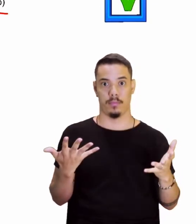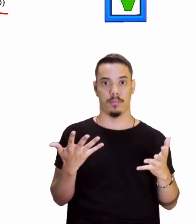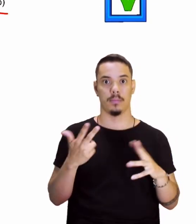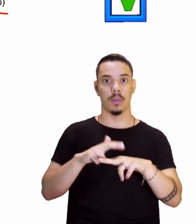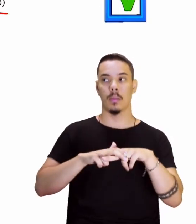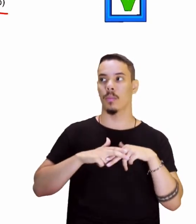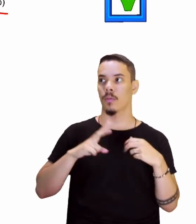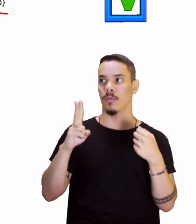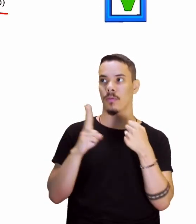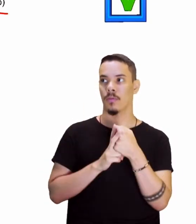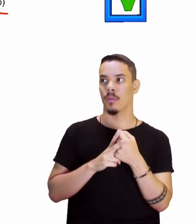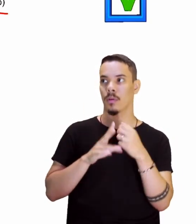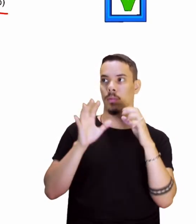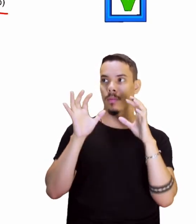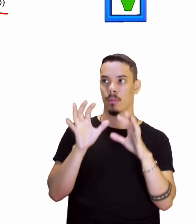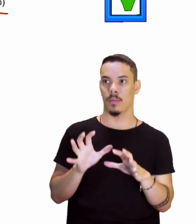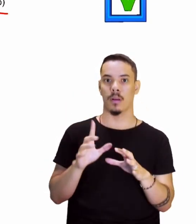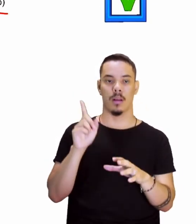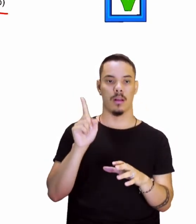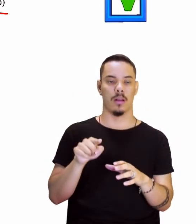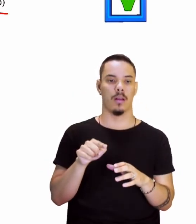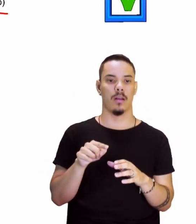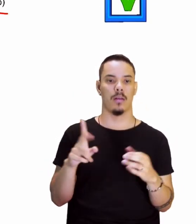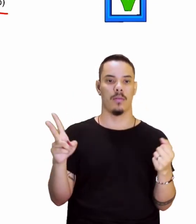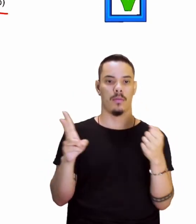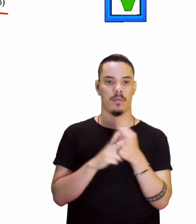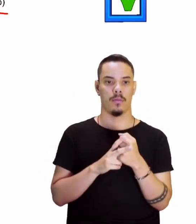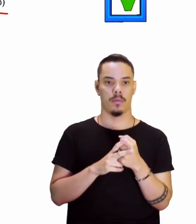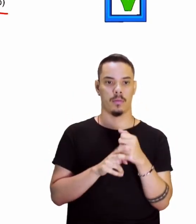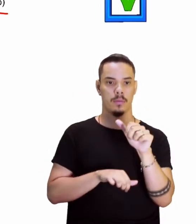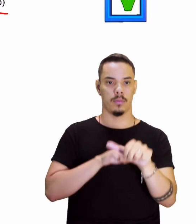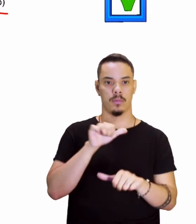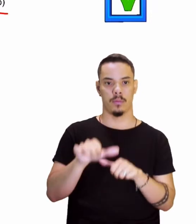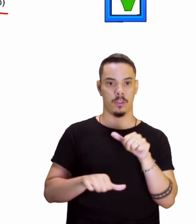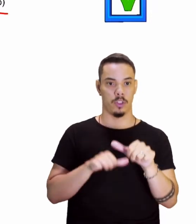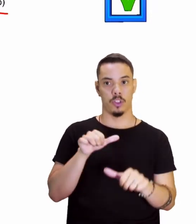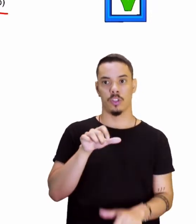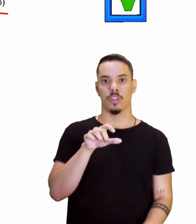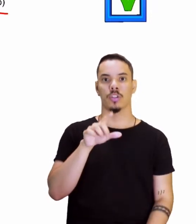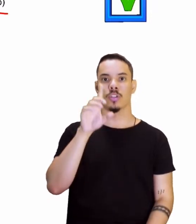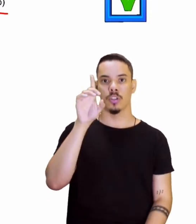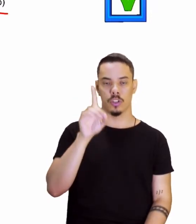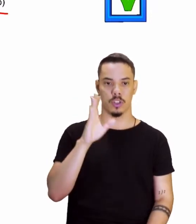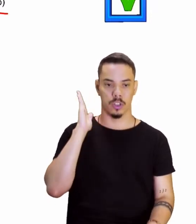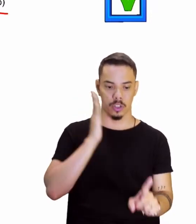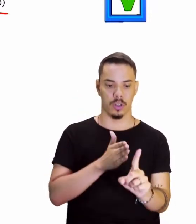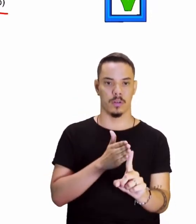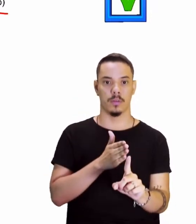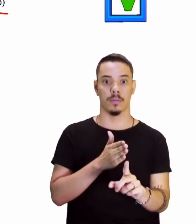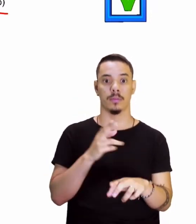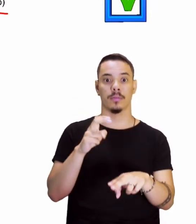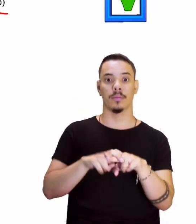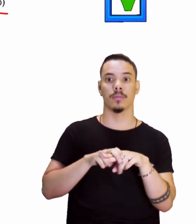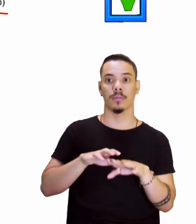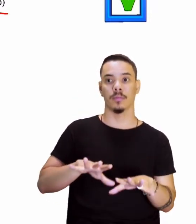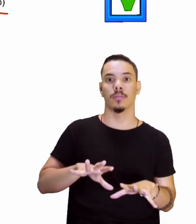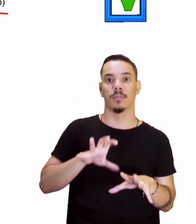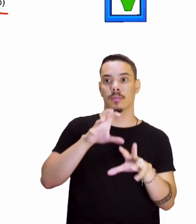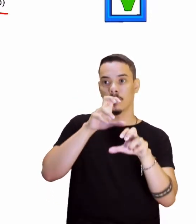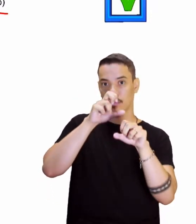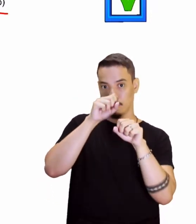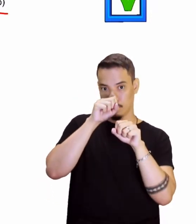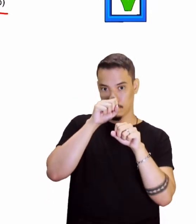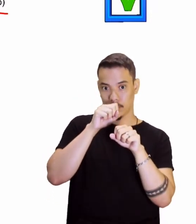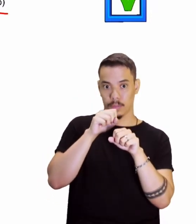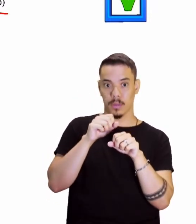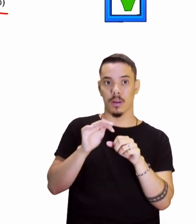verbo aqui, ele é verbo transitivo direto. Aspirou o quê? O aroma. Então, se o aroma